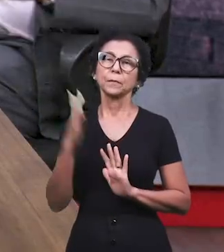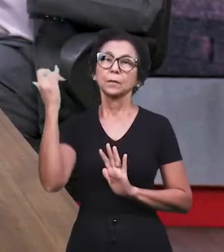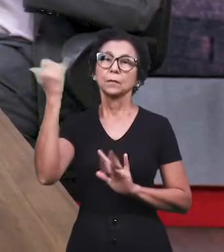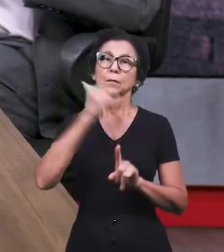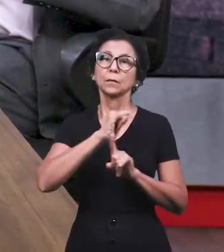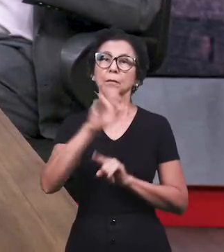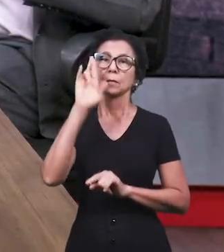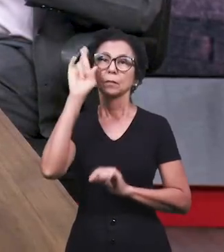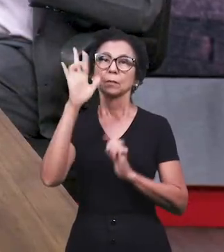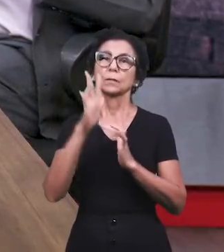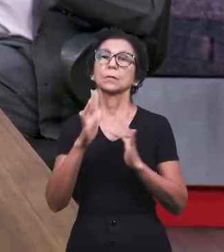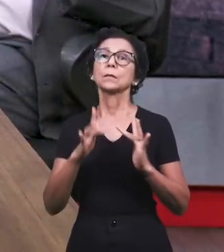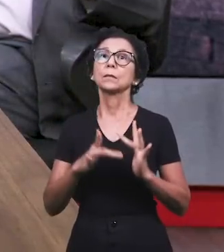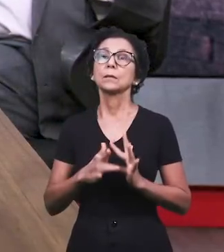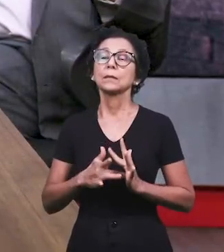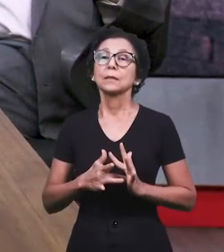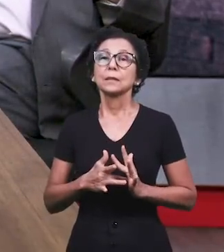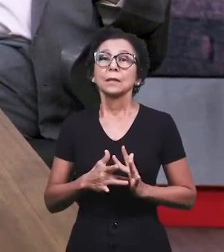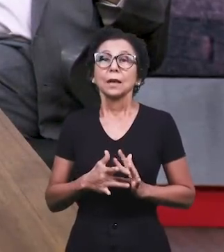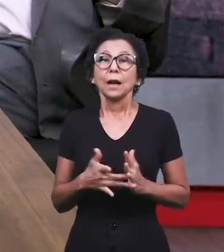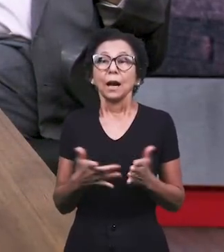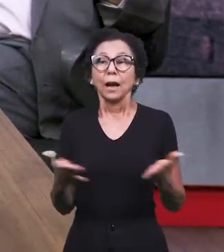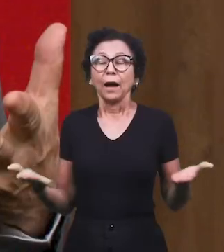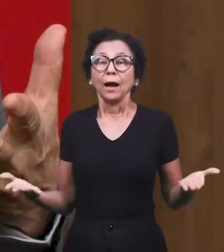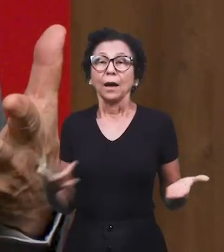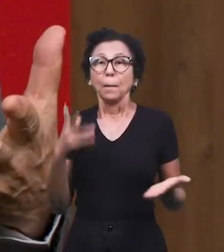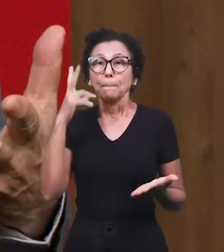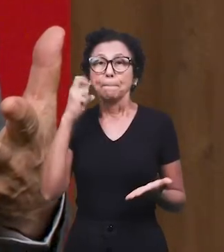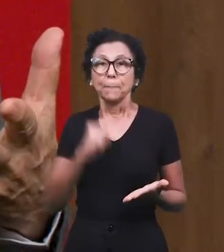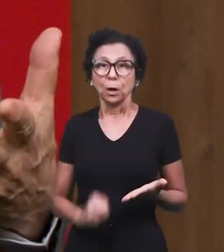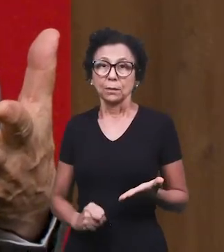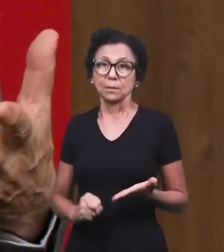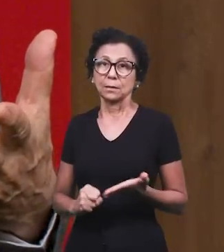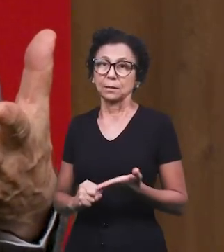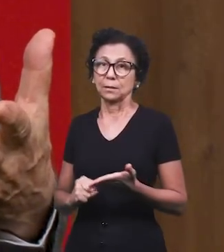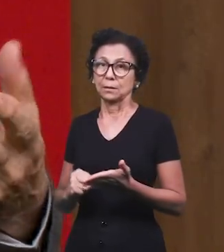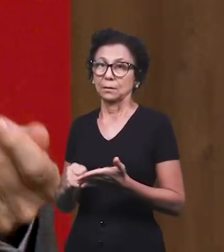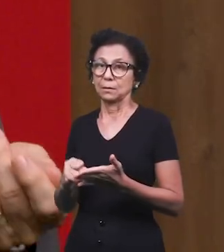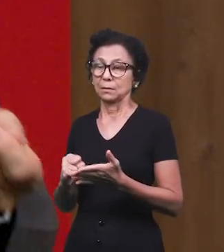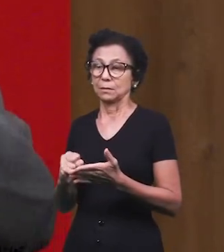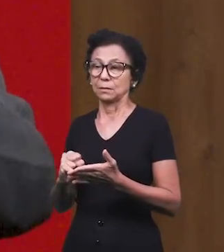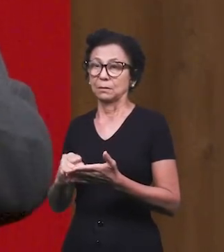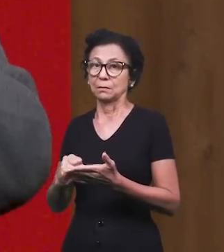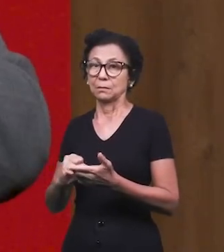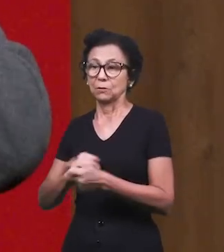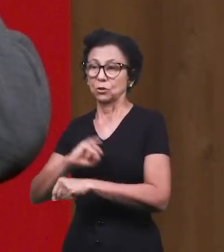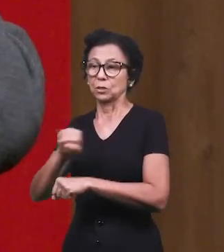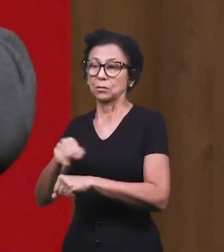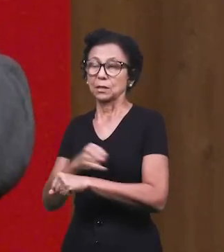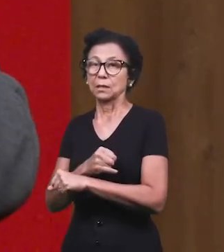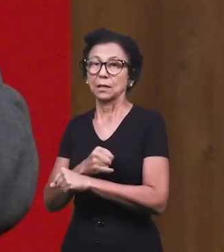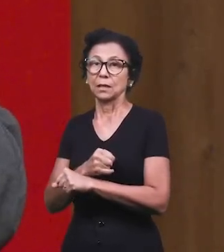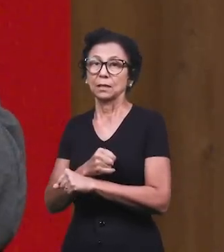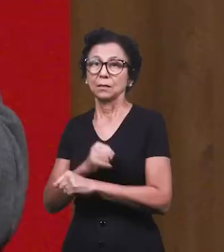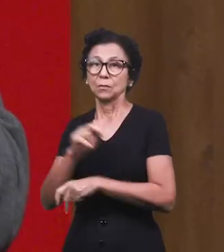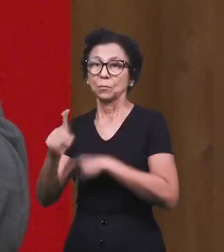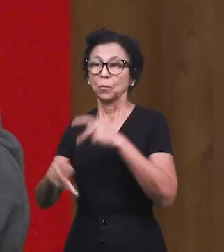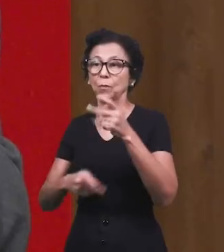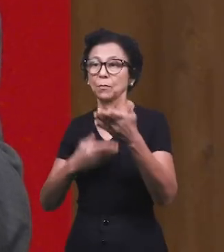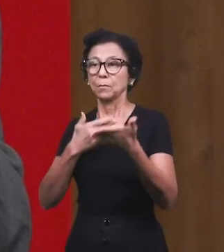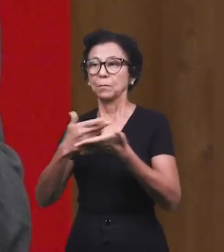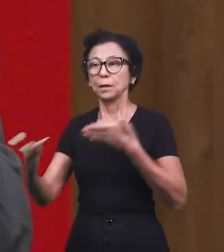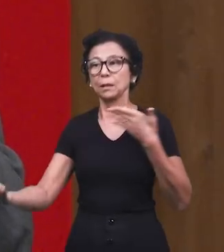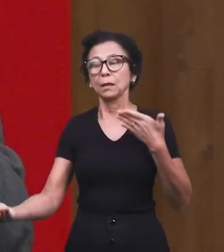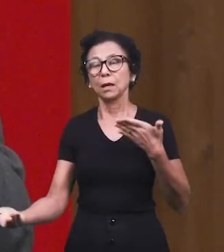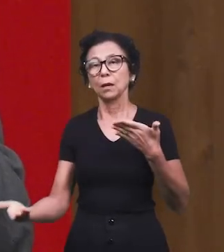E aí eles perderam a posse da cidade de Jerusalém. Então Israel foi espalhado para os 4 cantos, a grande